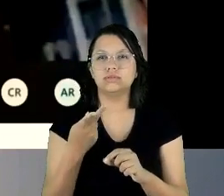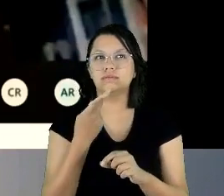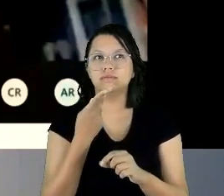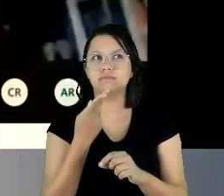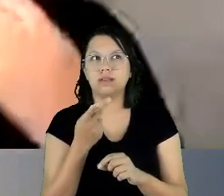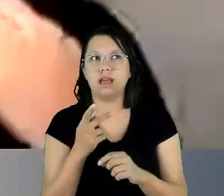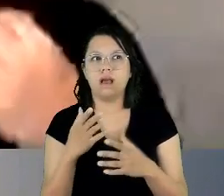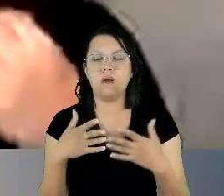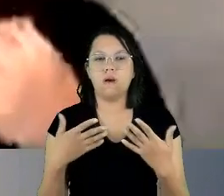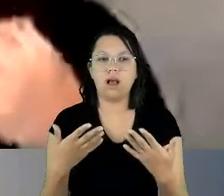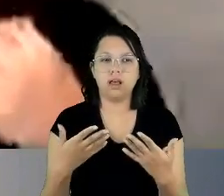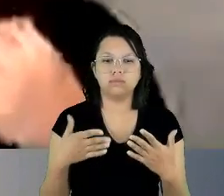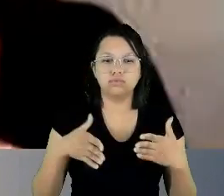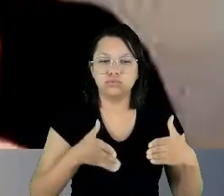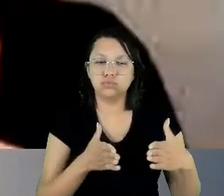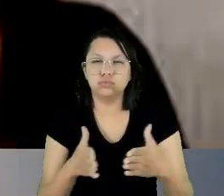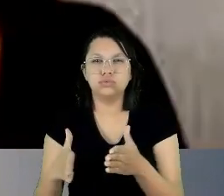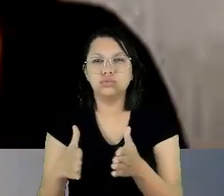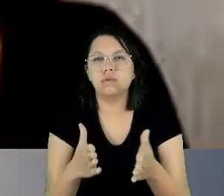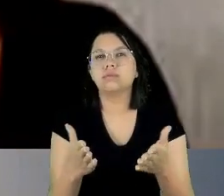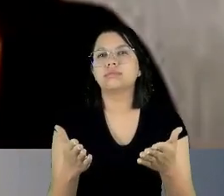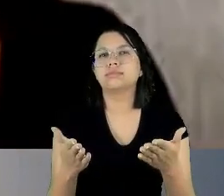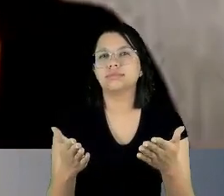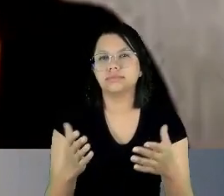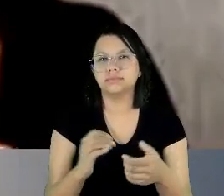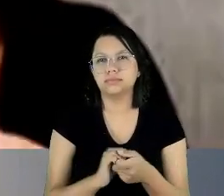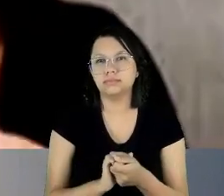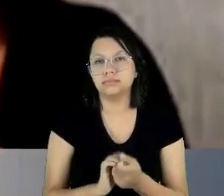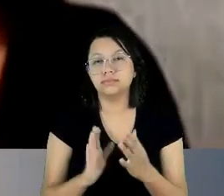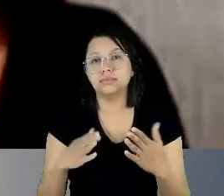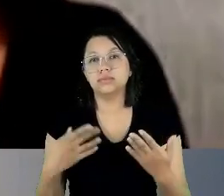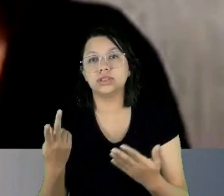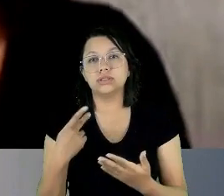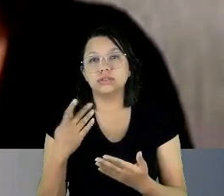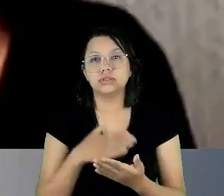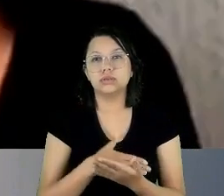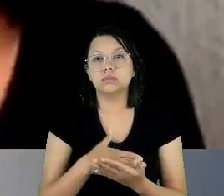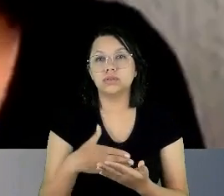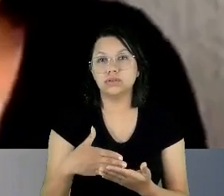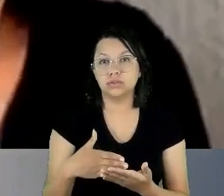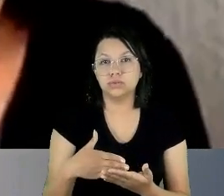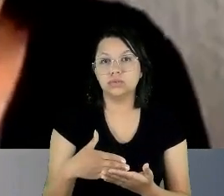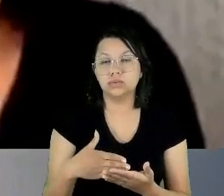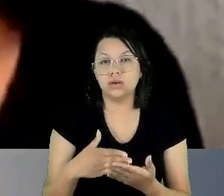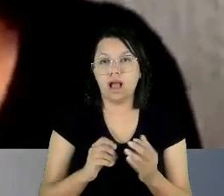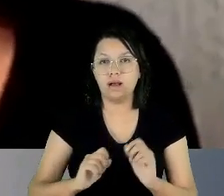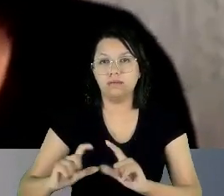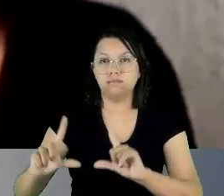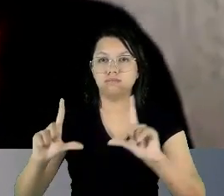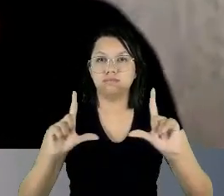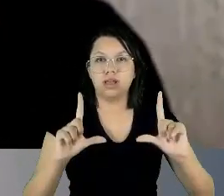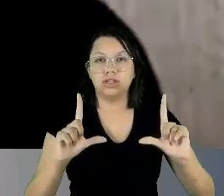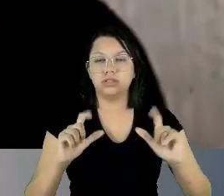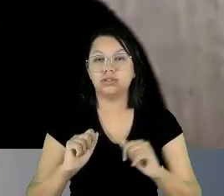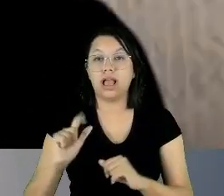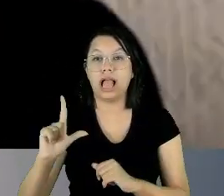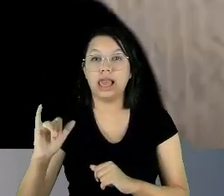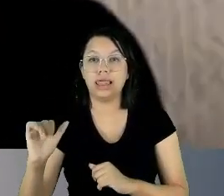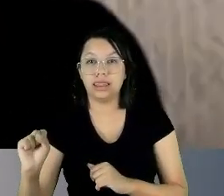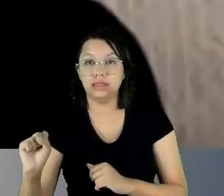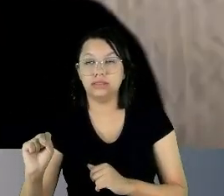gente fala sobre as jornadas, né? Então, quando a gente começou a página Liz, né? Eu vou voltar